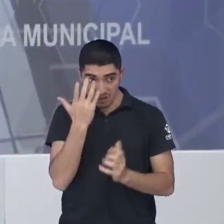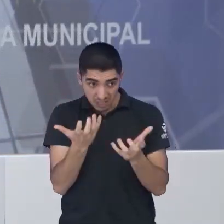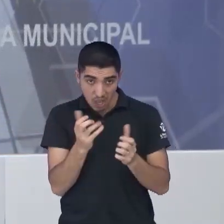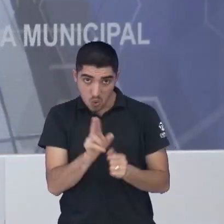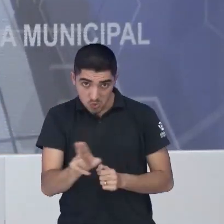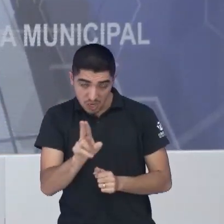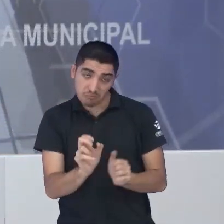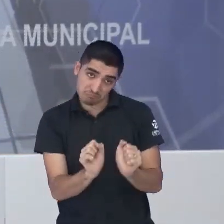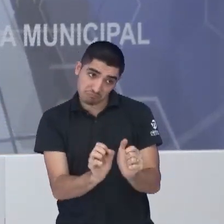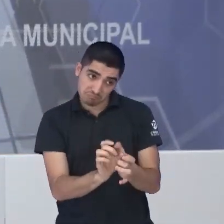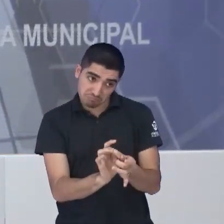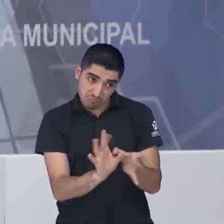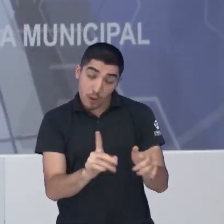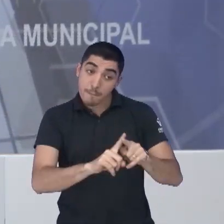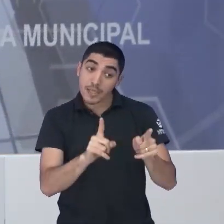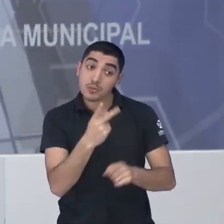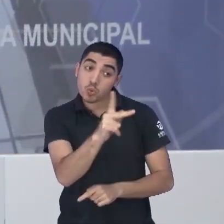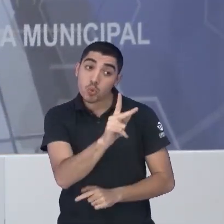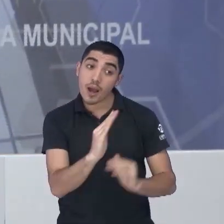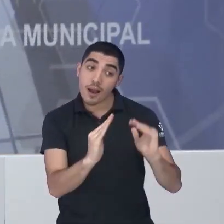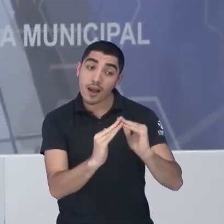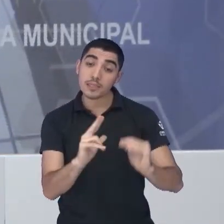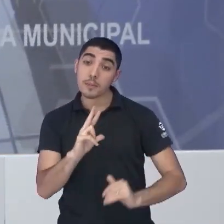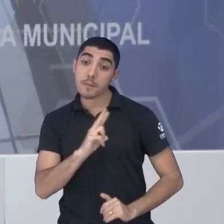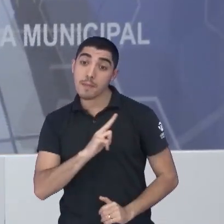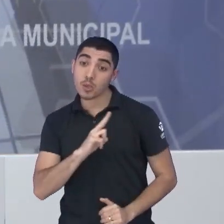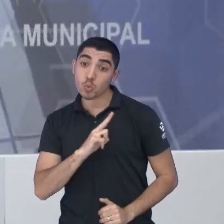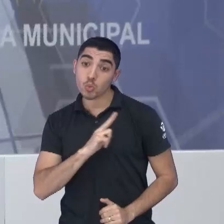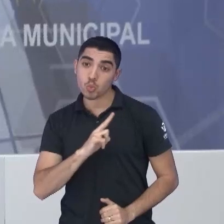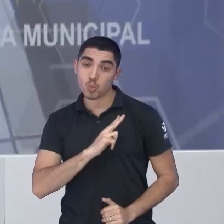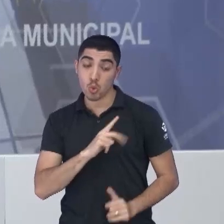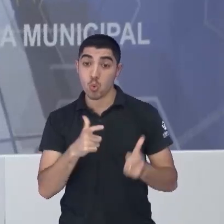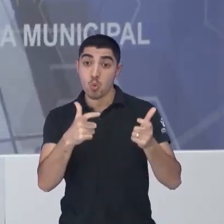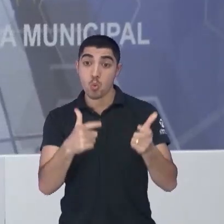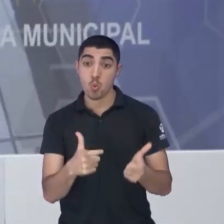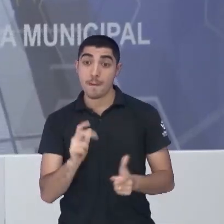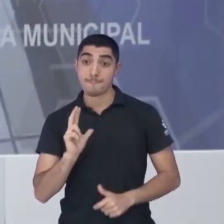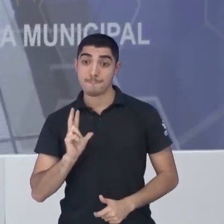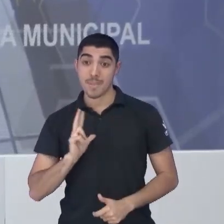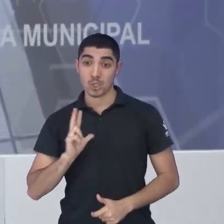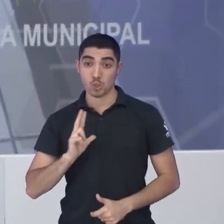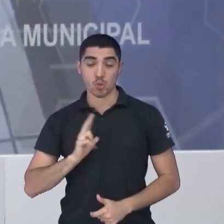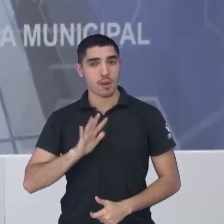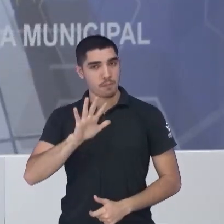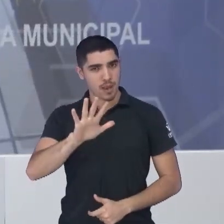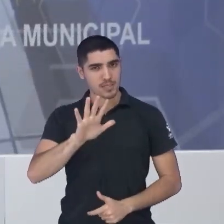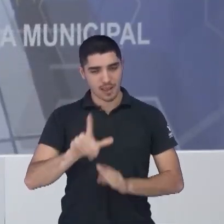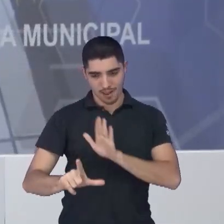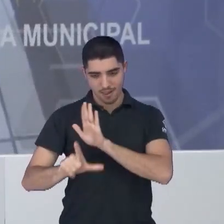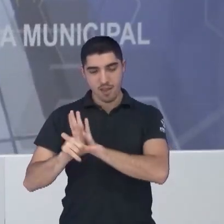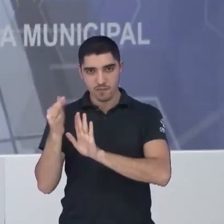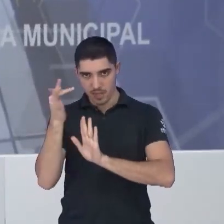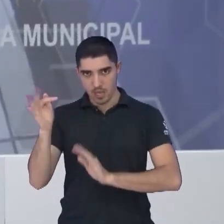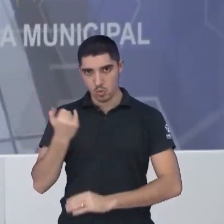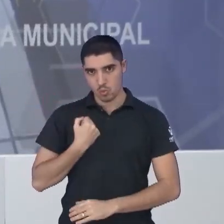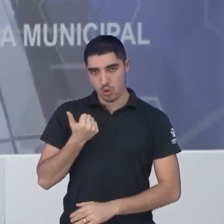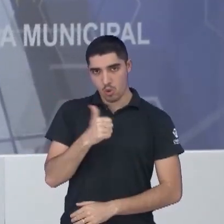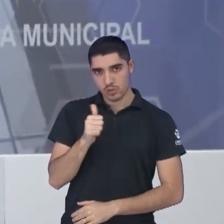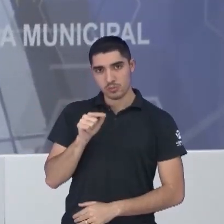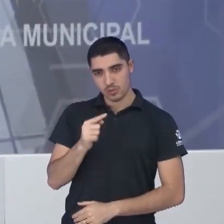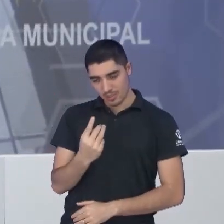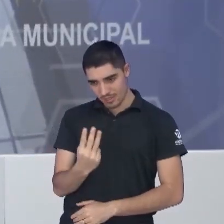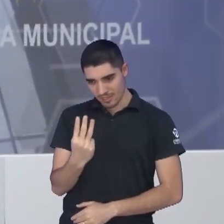área particular, e isso não irá contradizer o que está previsto em lei federal. A Lei Federal número